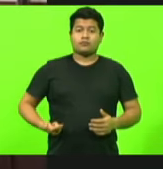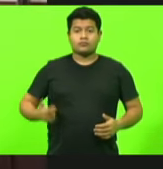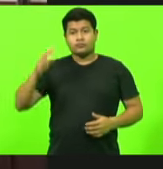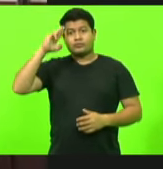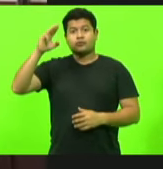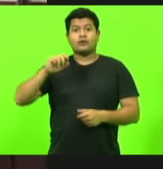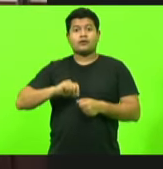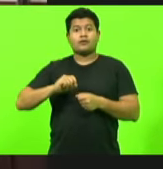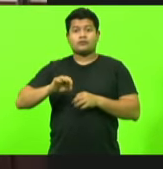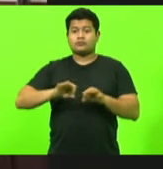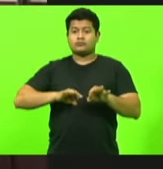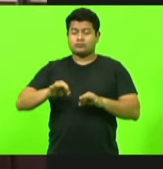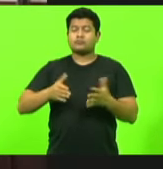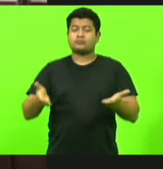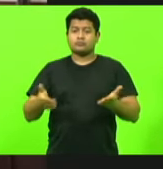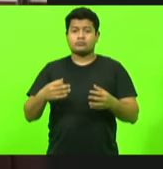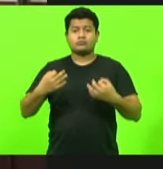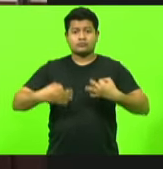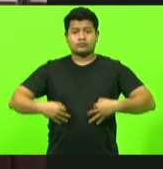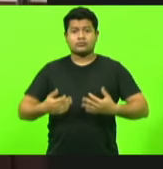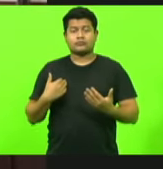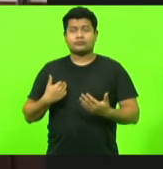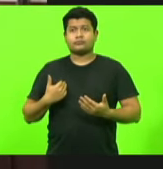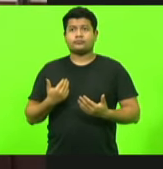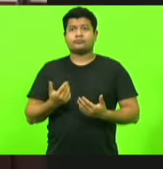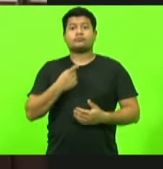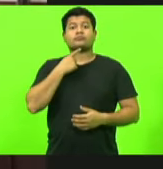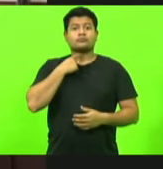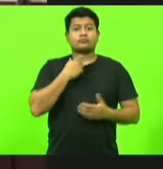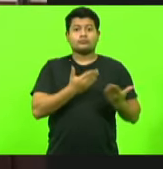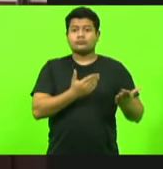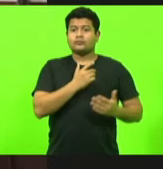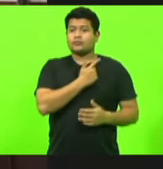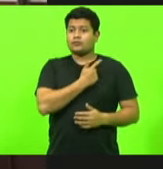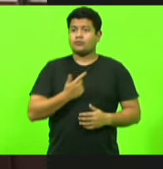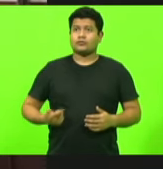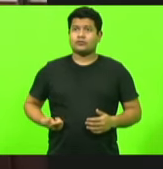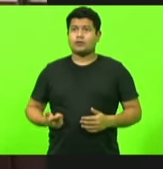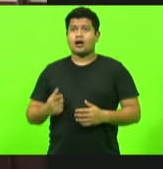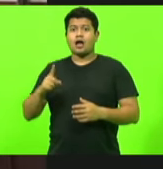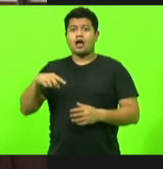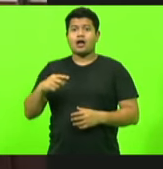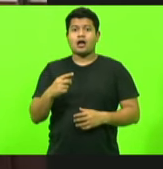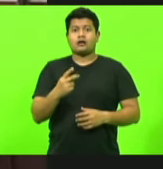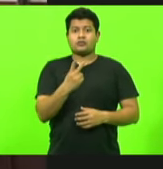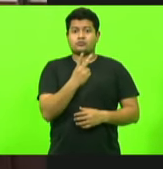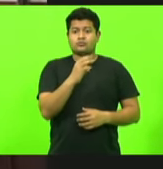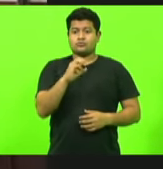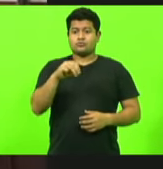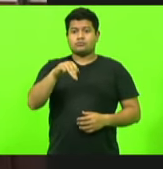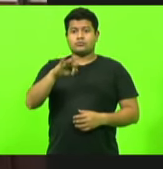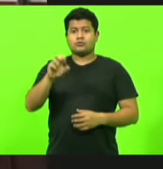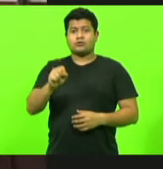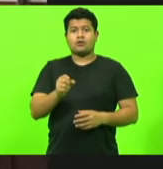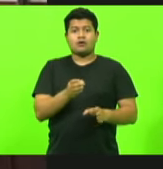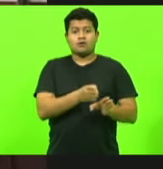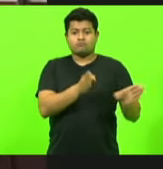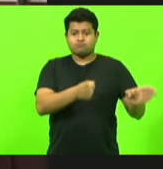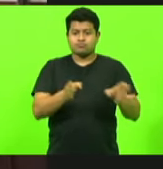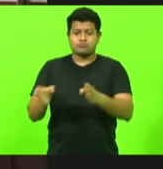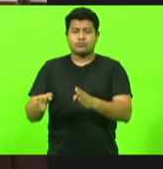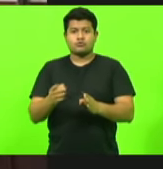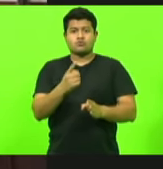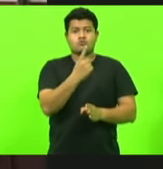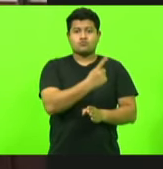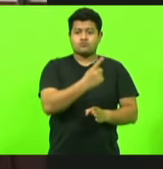Não havia consenso. O desejo do governador era colocar os 200 milhões do trecho 1 e 2 e o